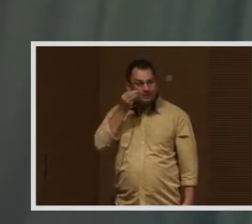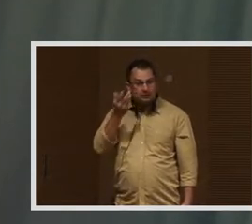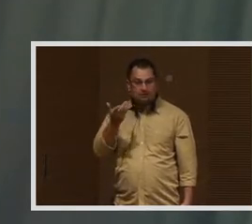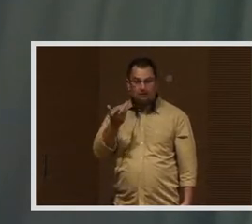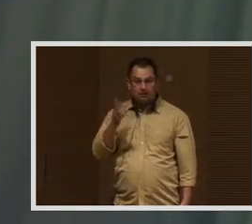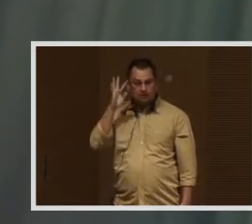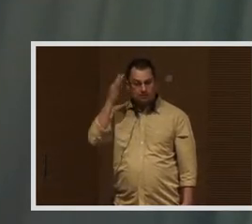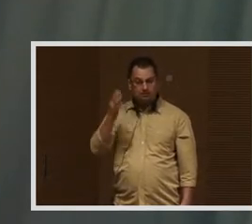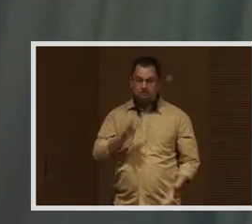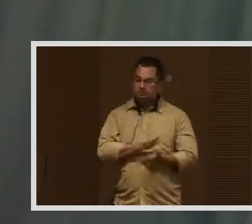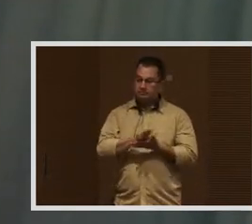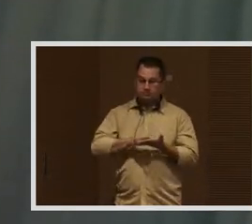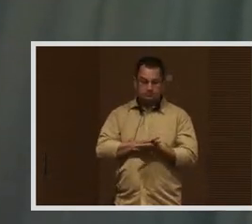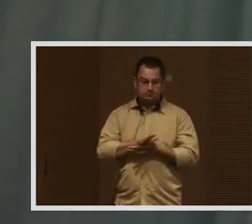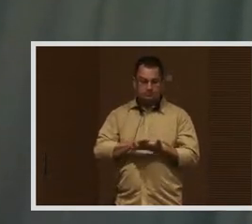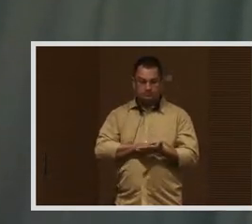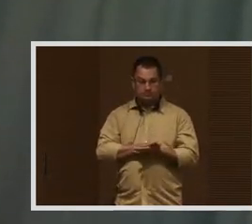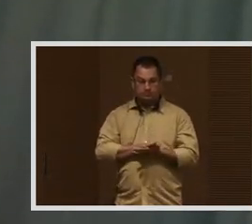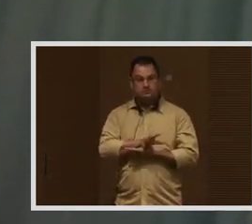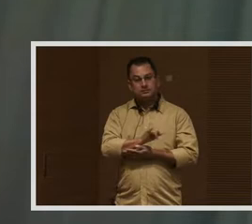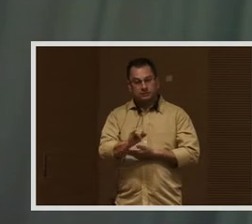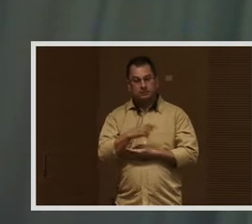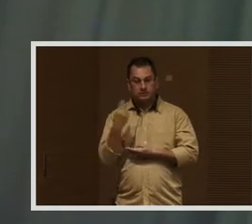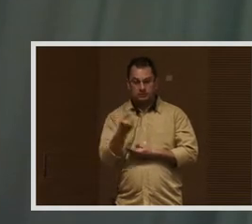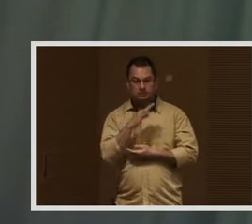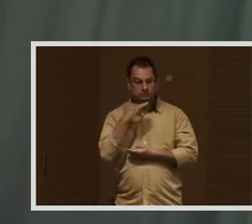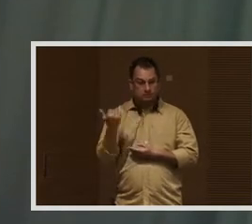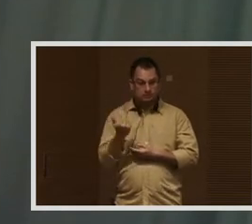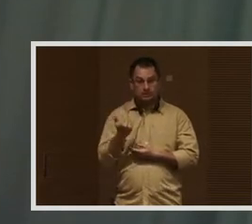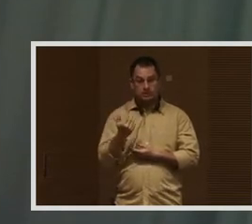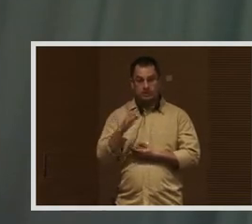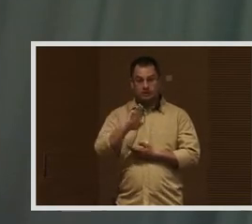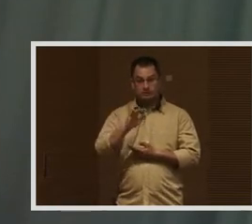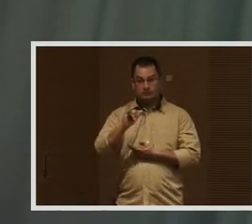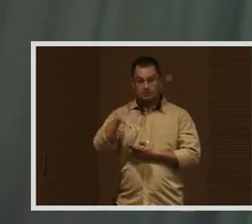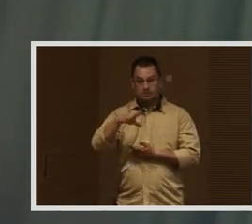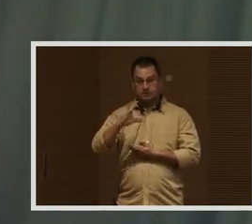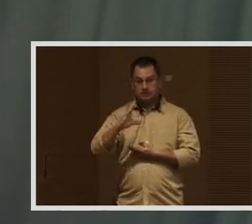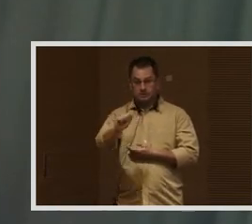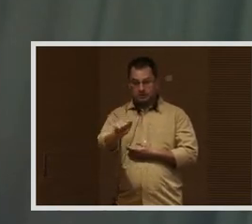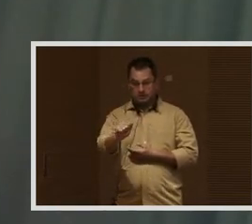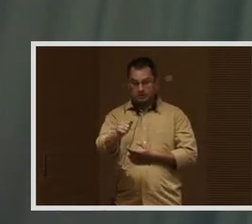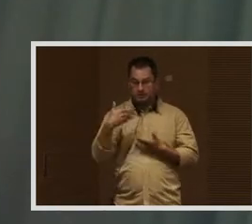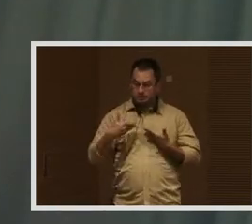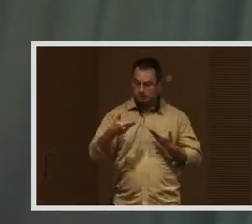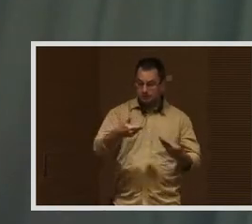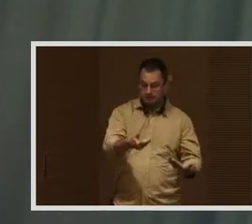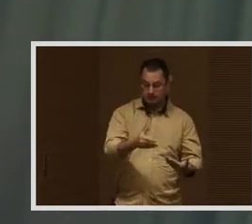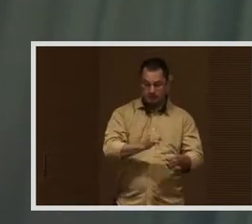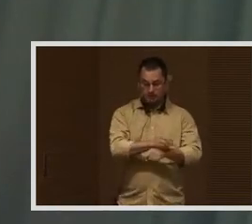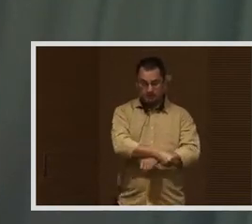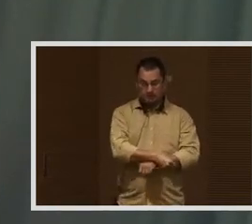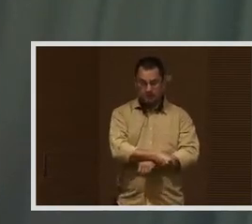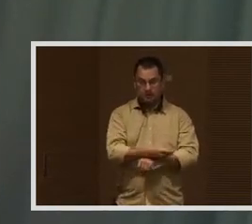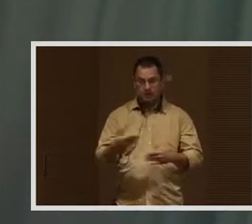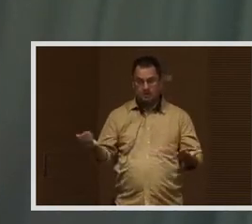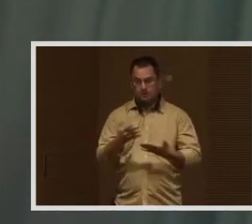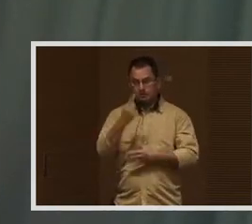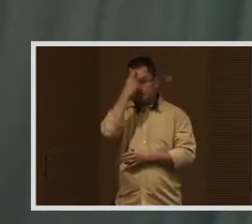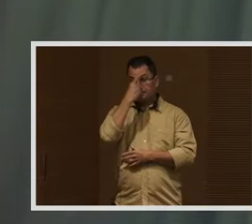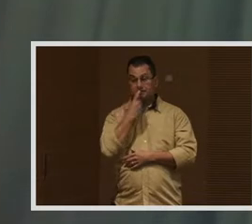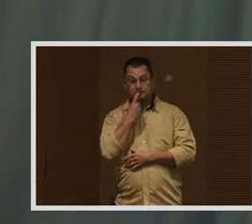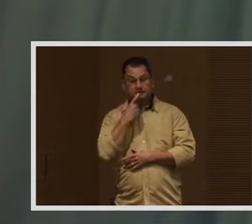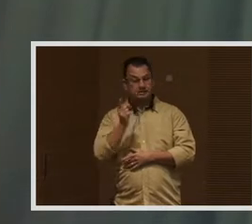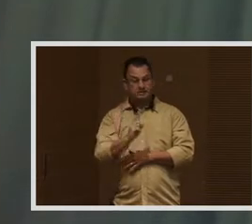Sim, domingo morremos. A Bianca que convidaram para este seminário não é a que está aqui na imagem. Aquela